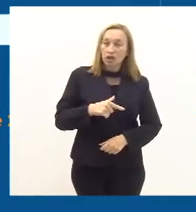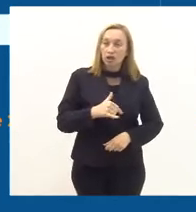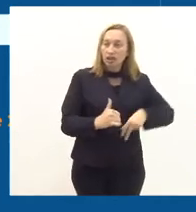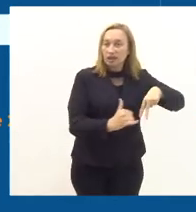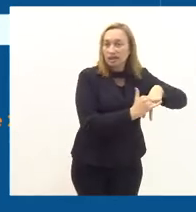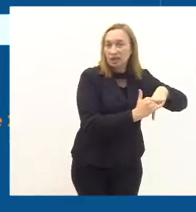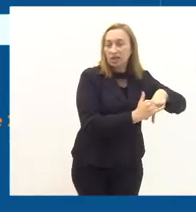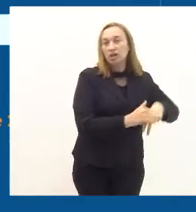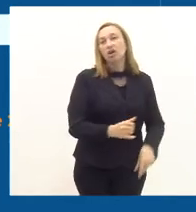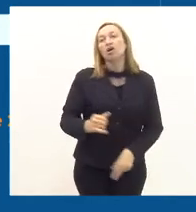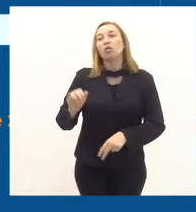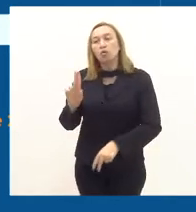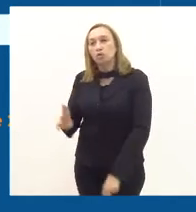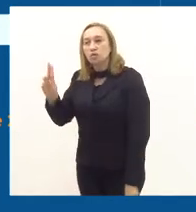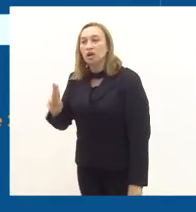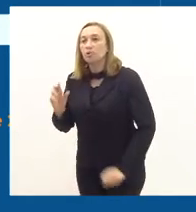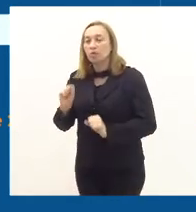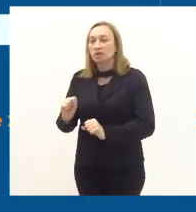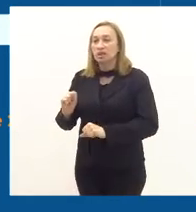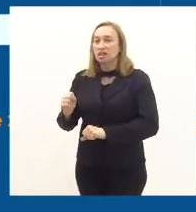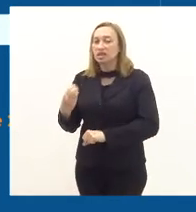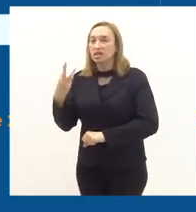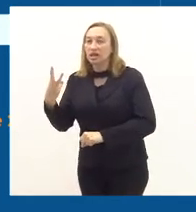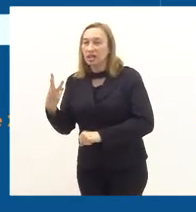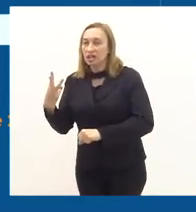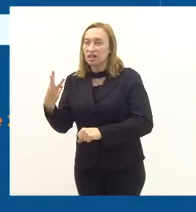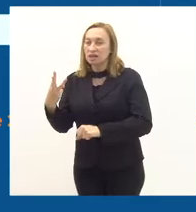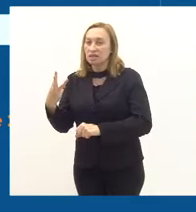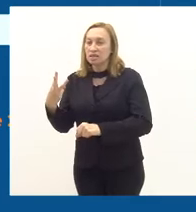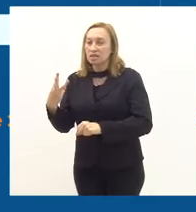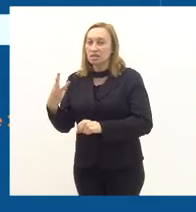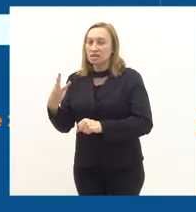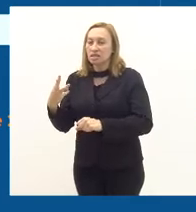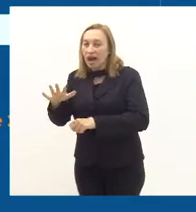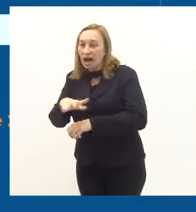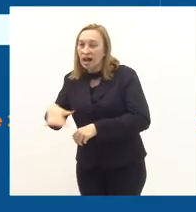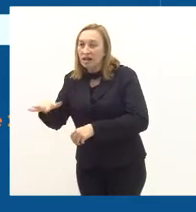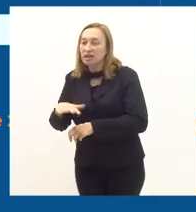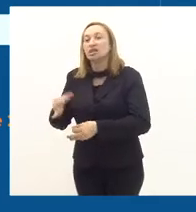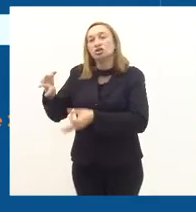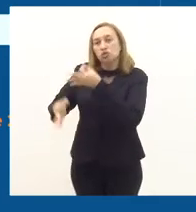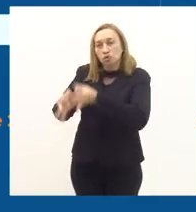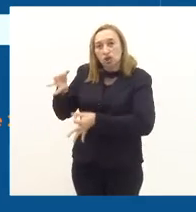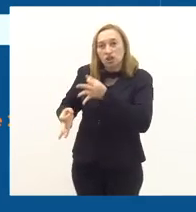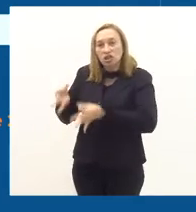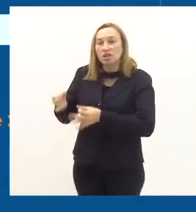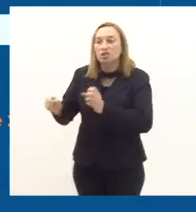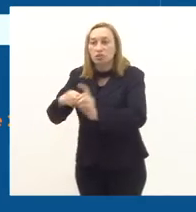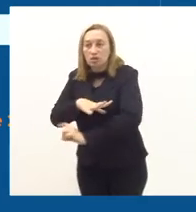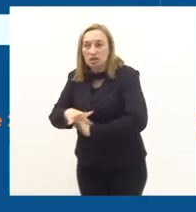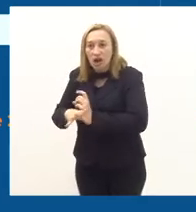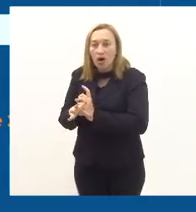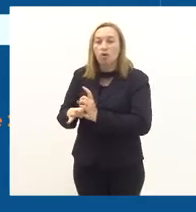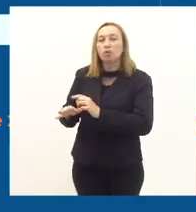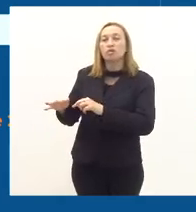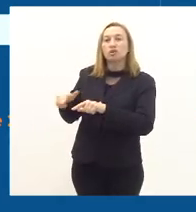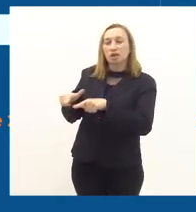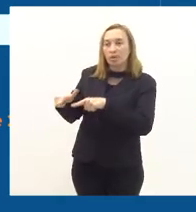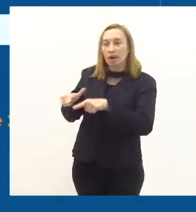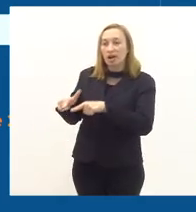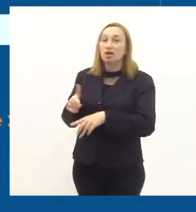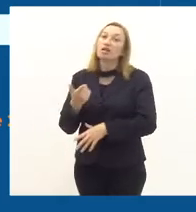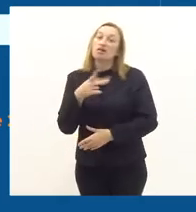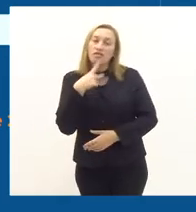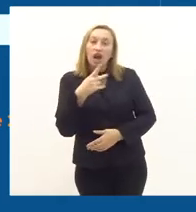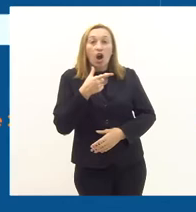ele pode ter três demandas, por exemplo, né? Passar pela área jurídica, pelo social, serviço social. Fala nisso,